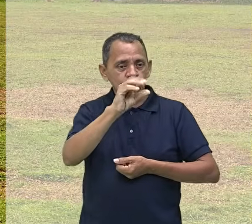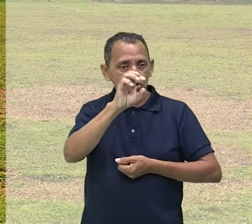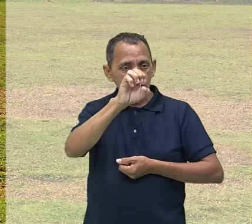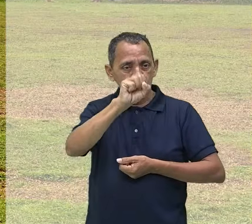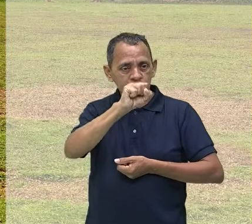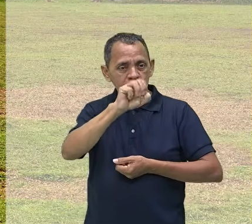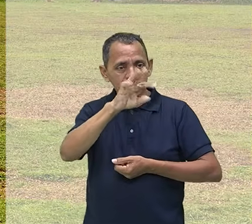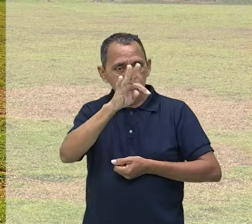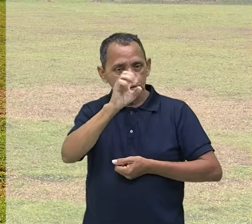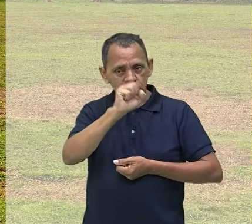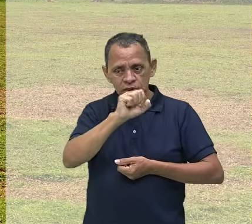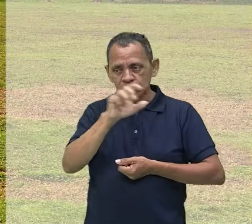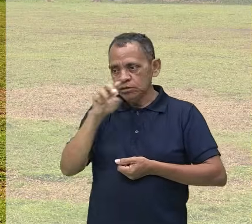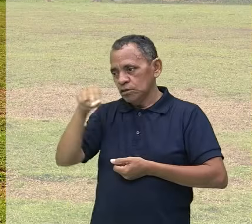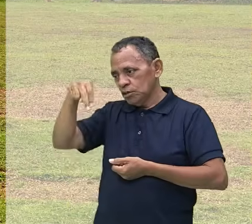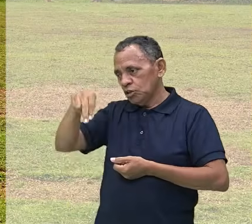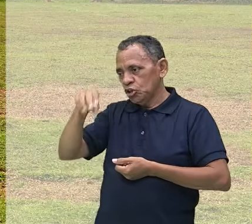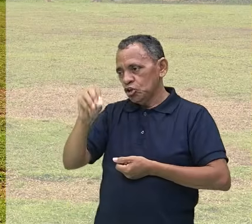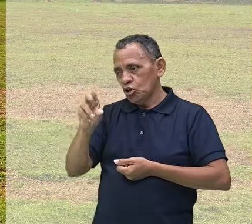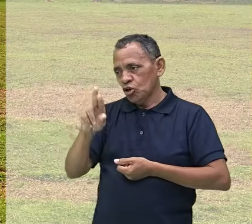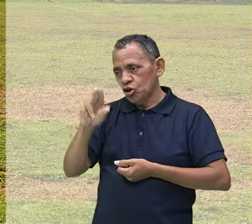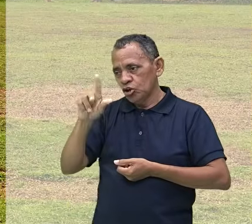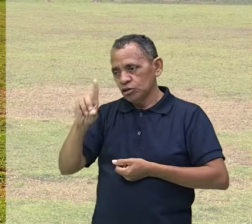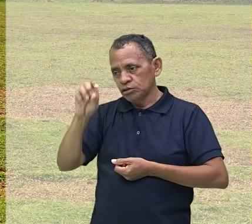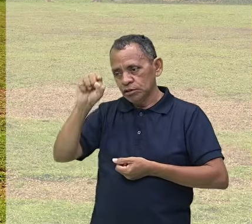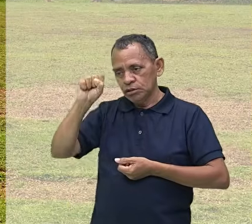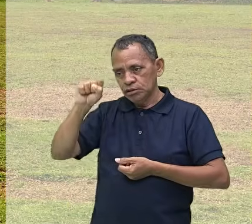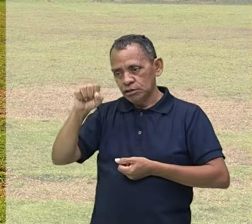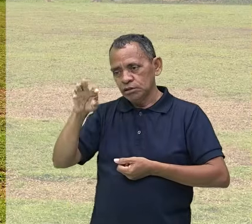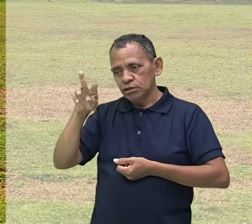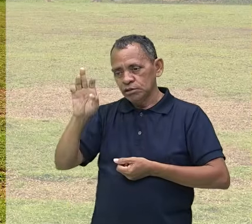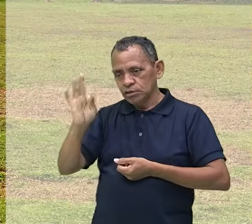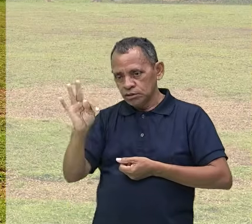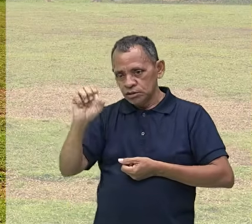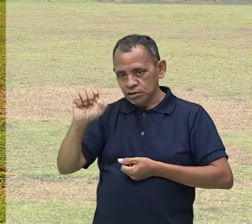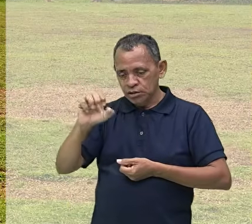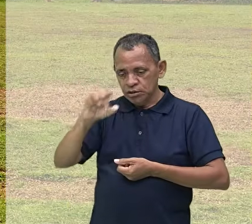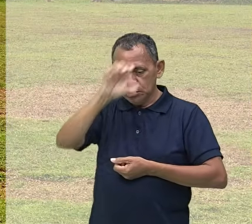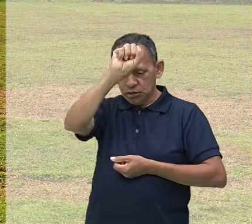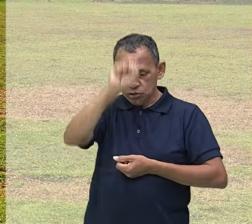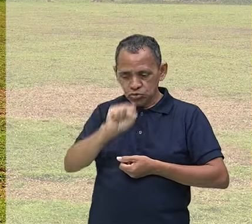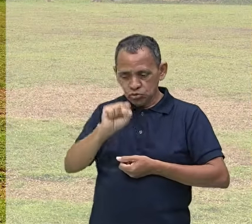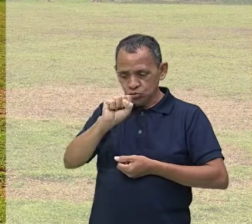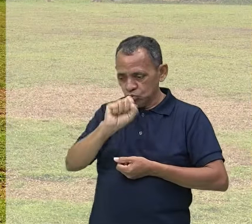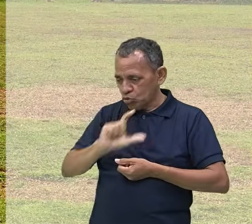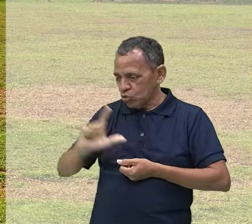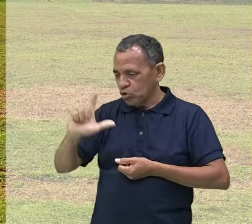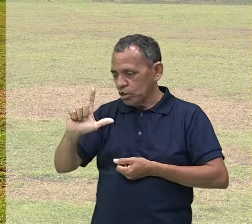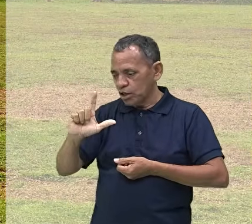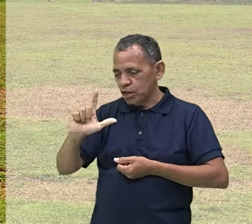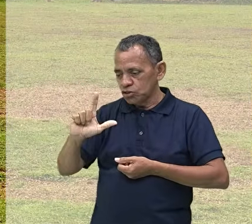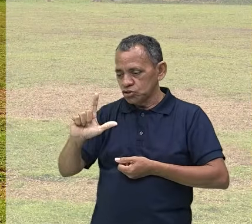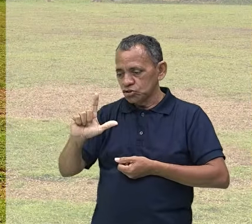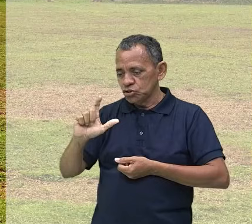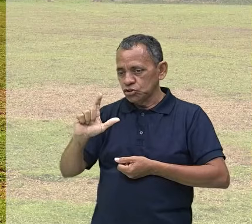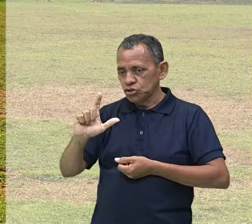noroeste, tá? Agora, se eu pego o sul com o leste, vai